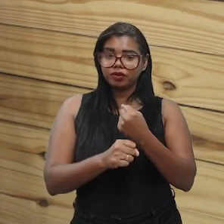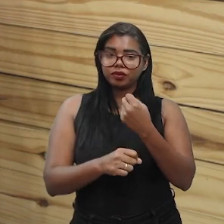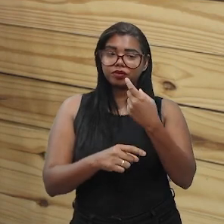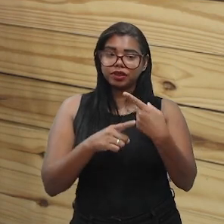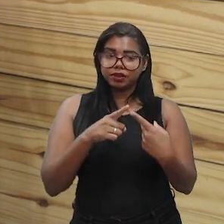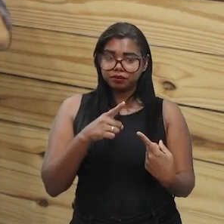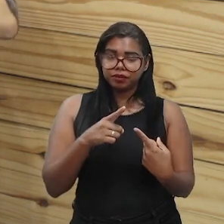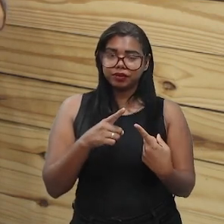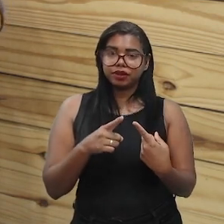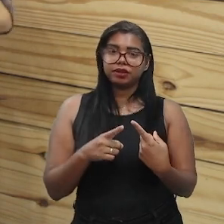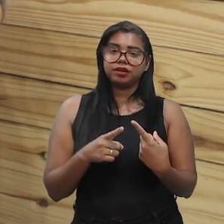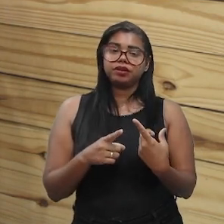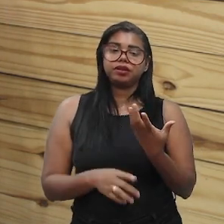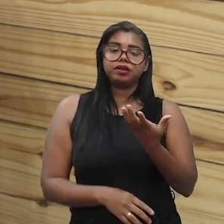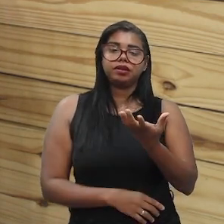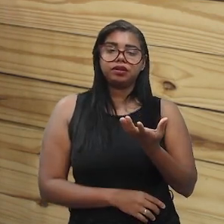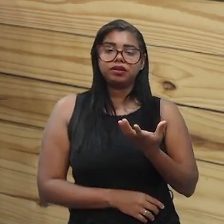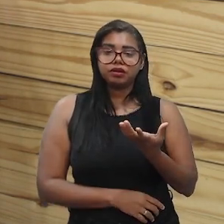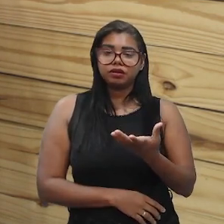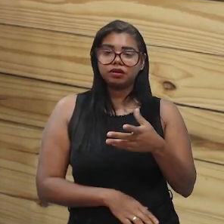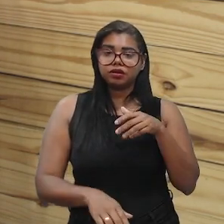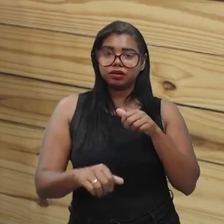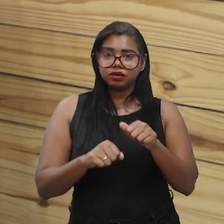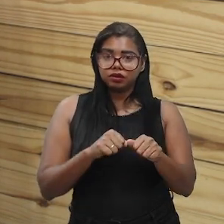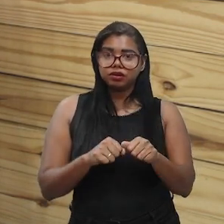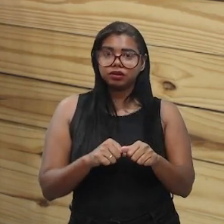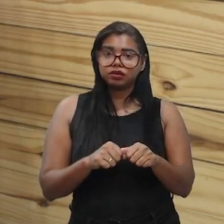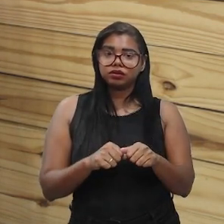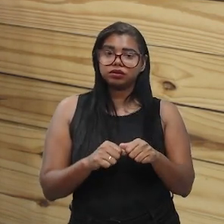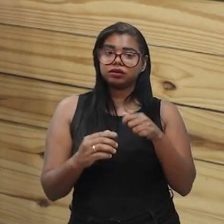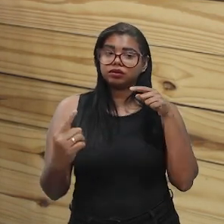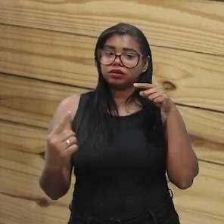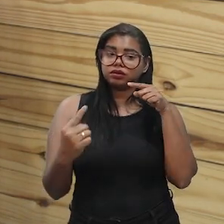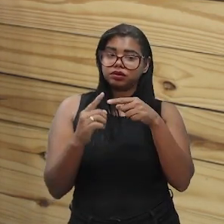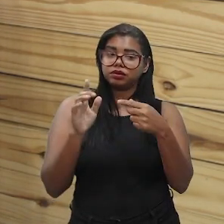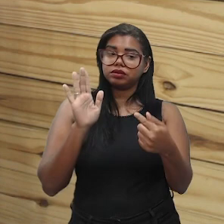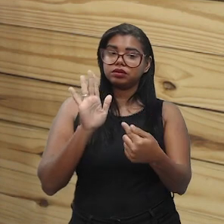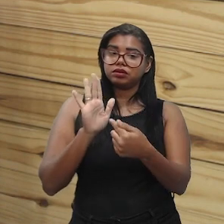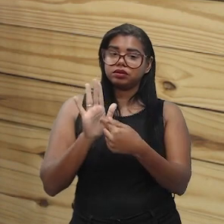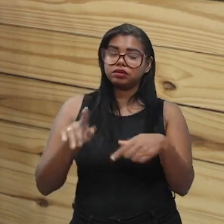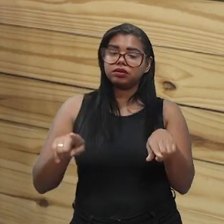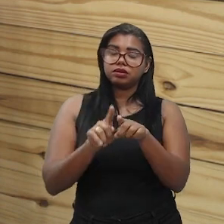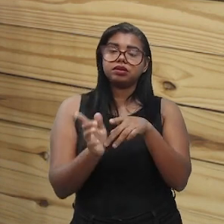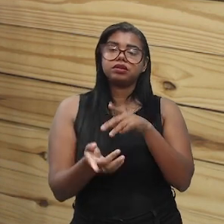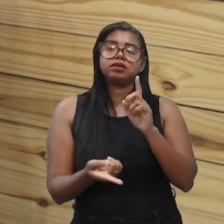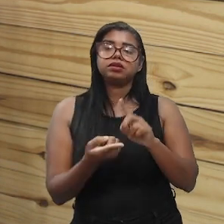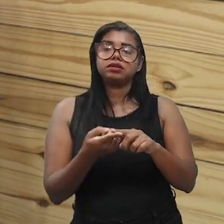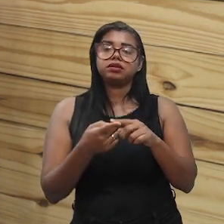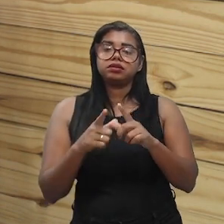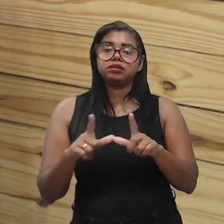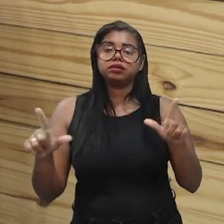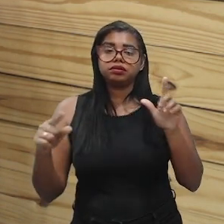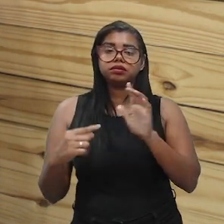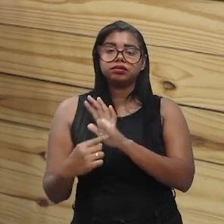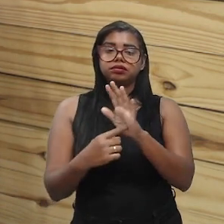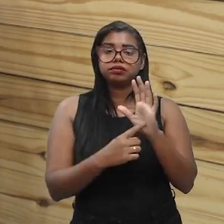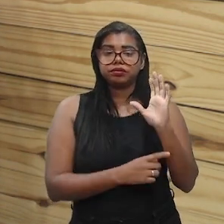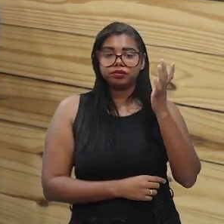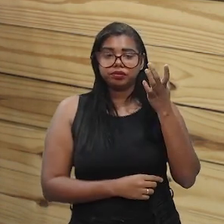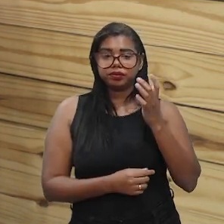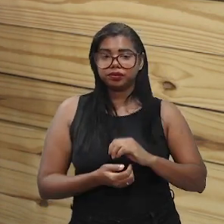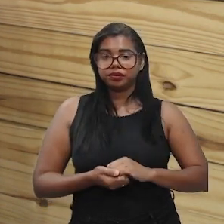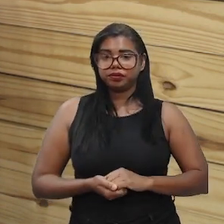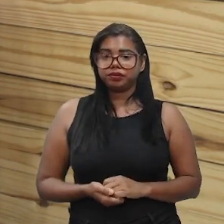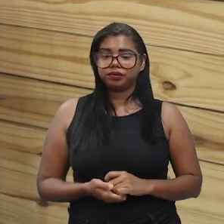ou um ano e meio, eu quero me tornar um profissional, esta é a meta. Porque eu inseri aí um fator de grandeza, tempo. Então, a meta ela